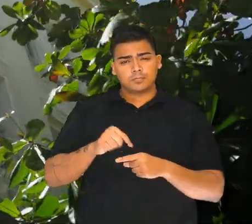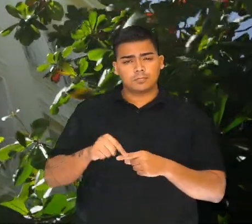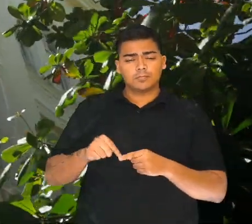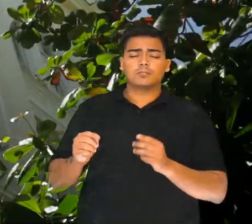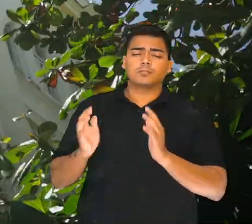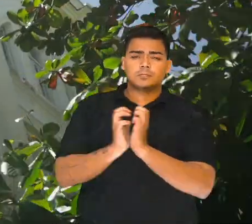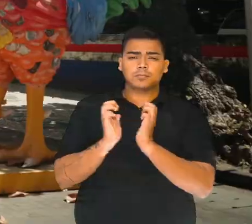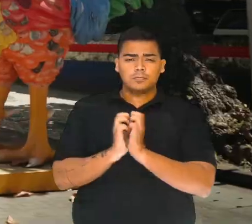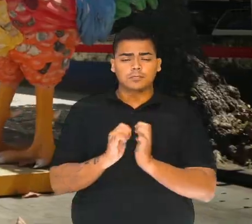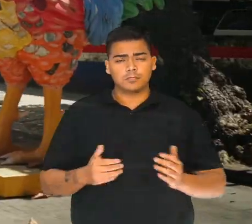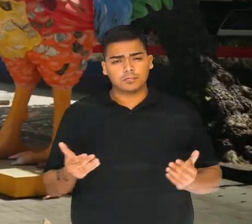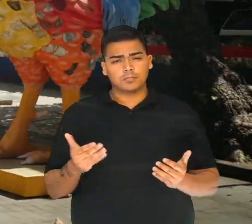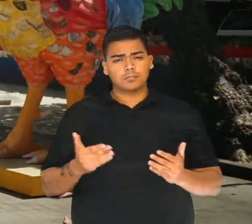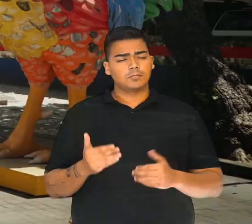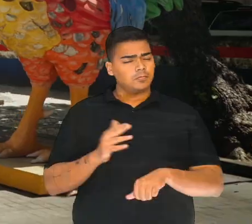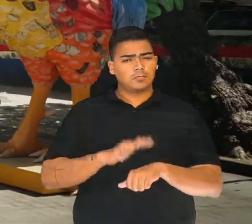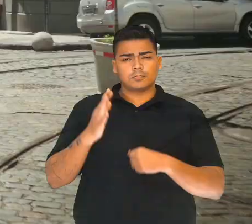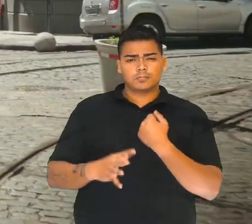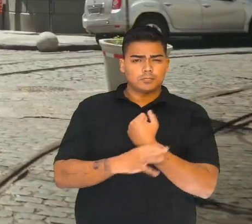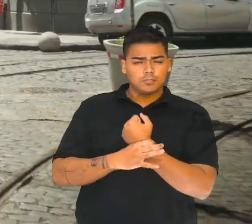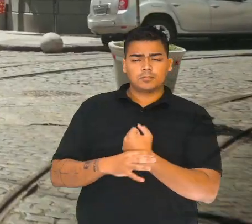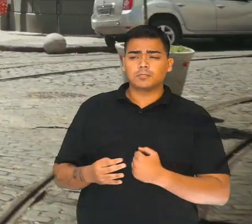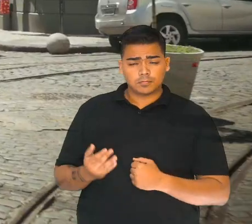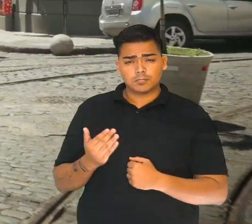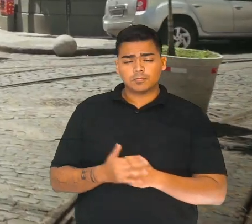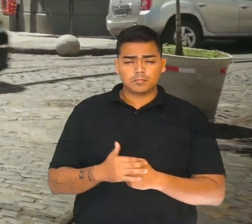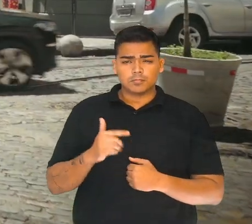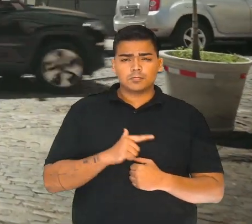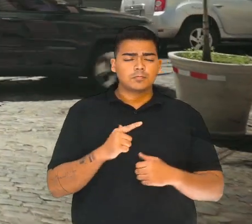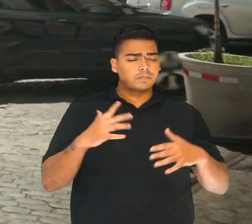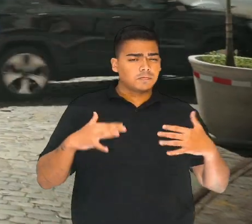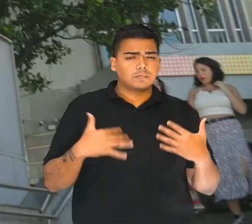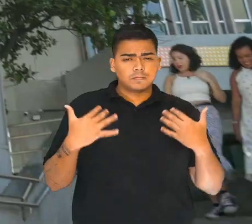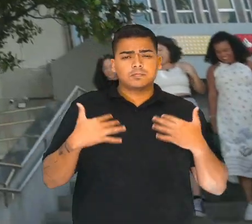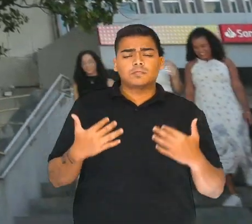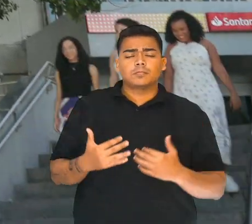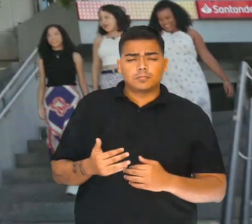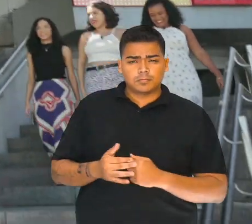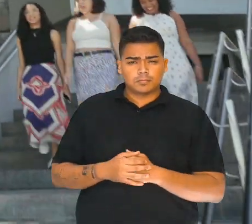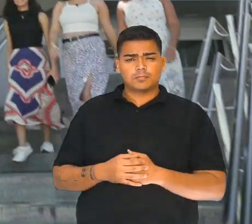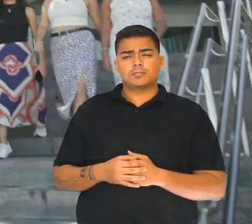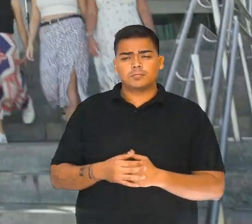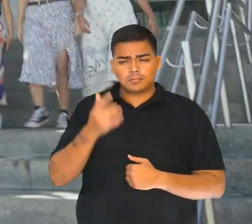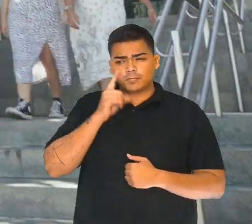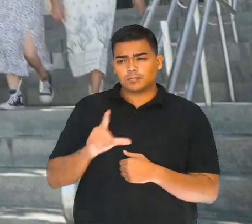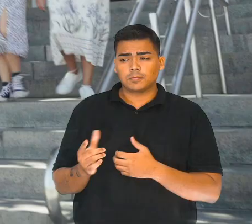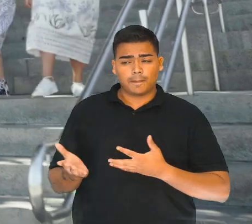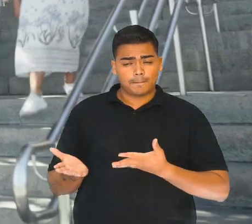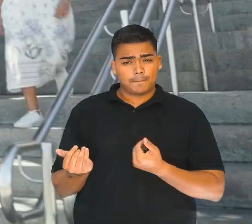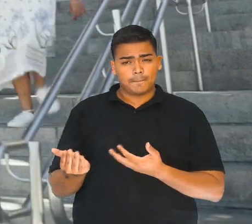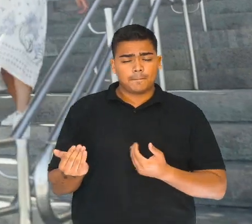O bairro do Recife é hoje um dos bairros mais seguros do Recife. Me dá muita alegria ver de volta